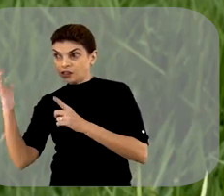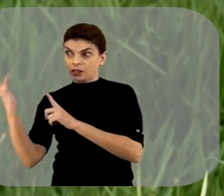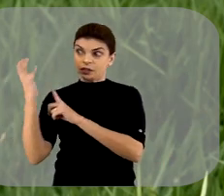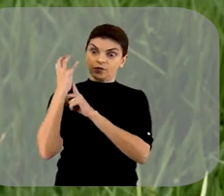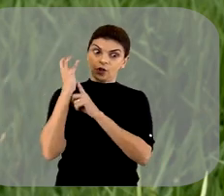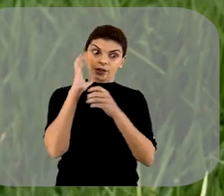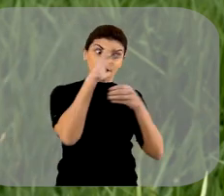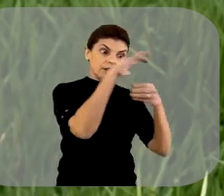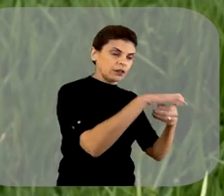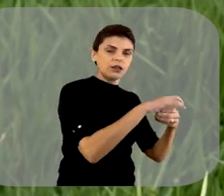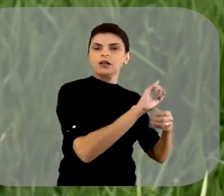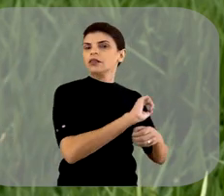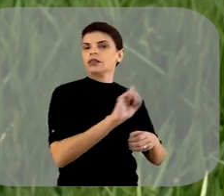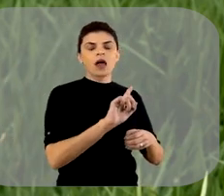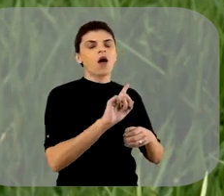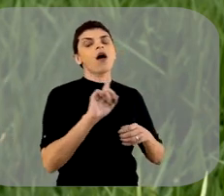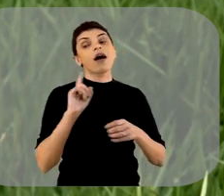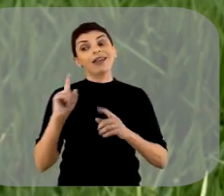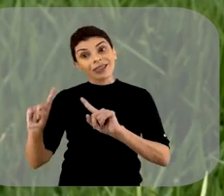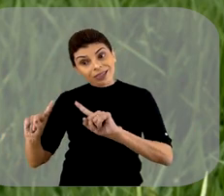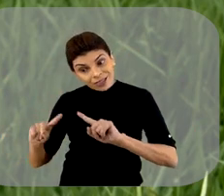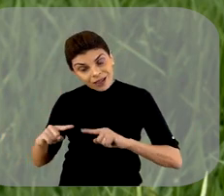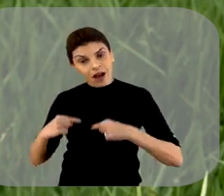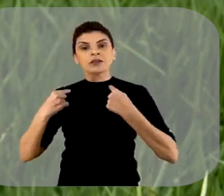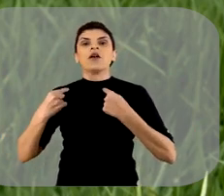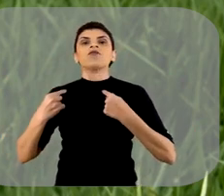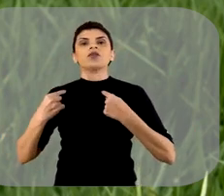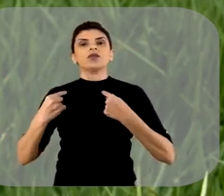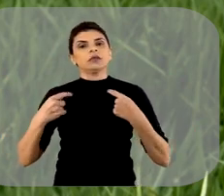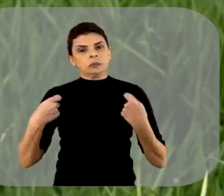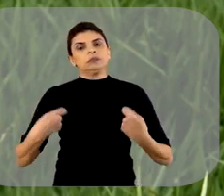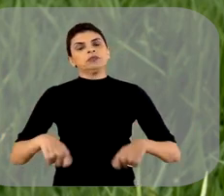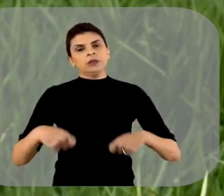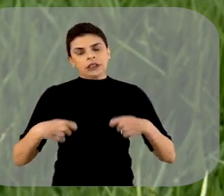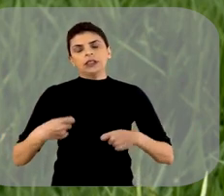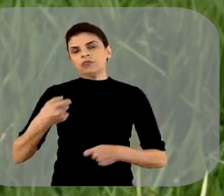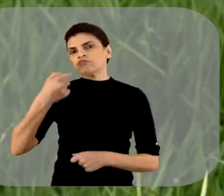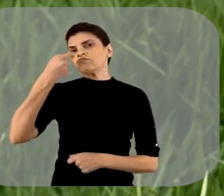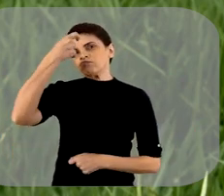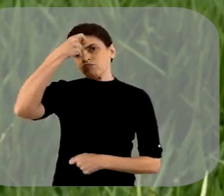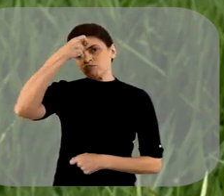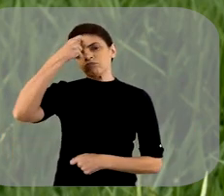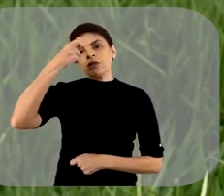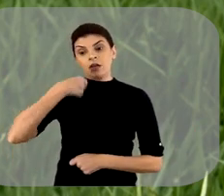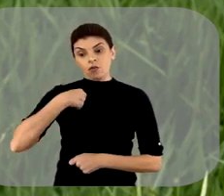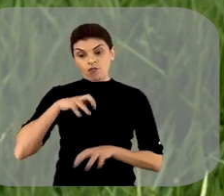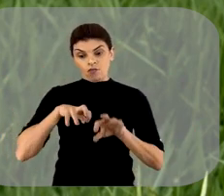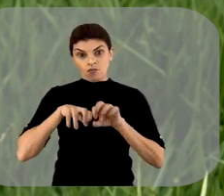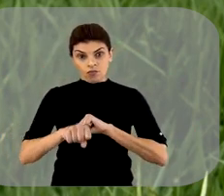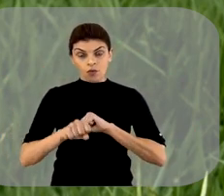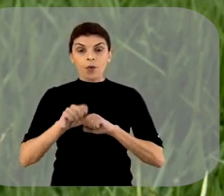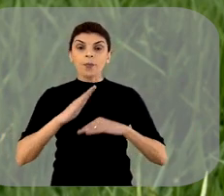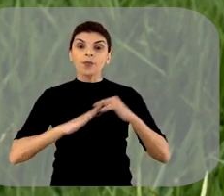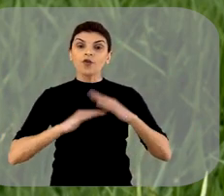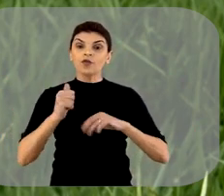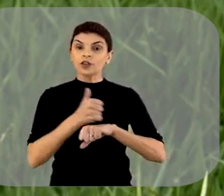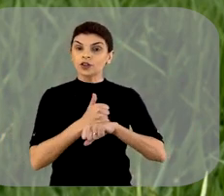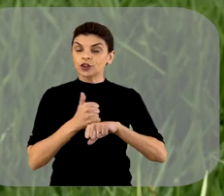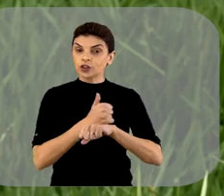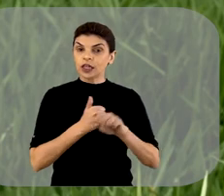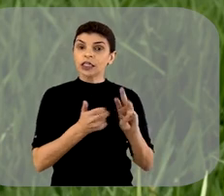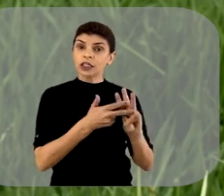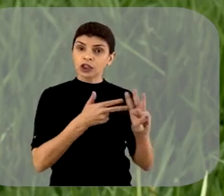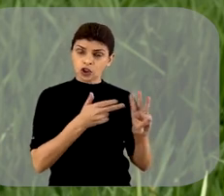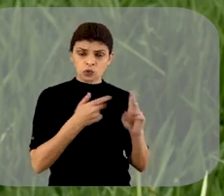Então, esse é um desafio que tem na mão do acadêmico e dos profissionais indígenas. Ele